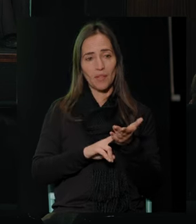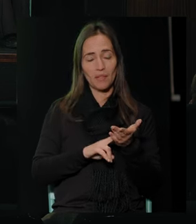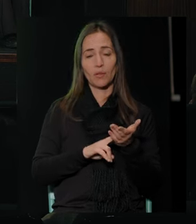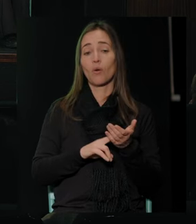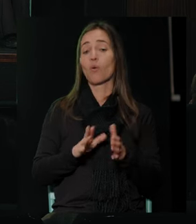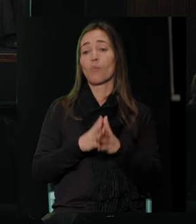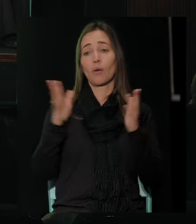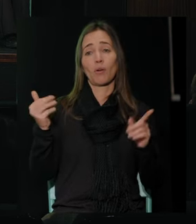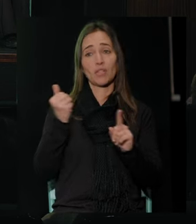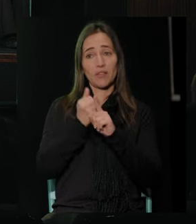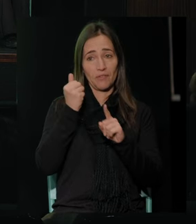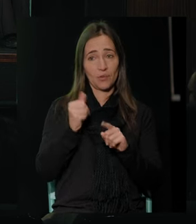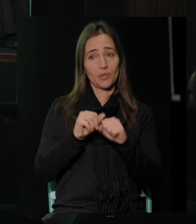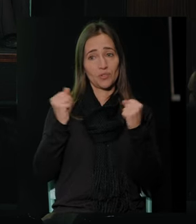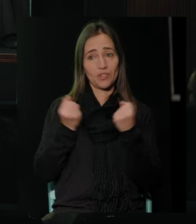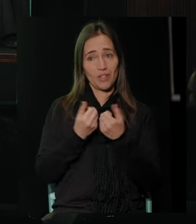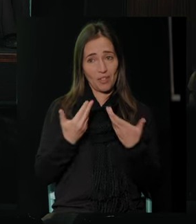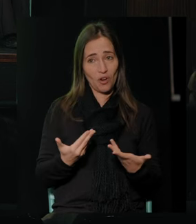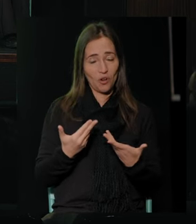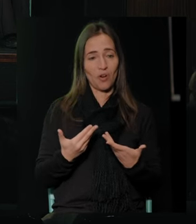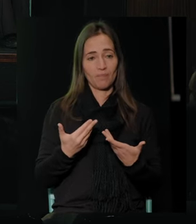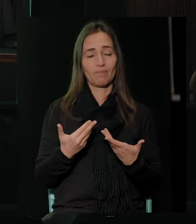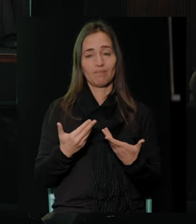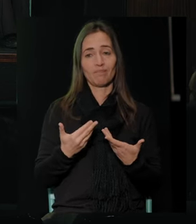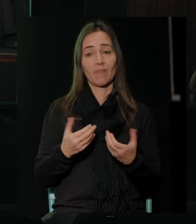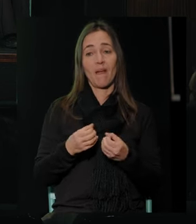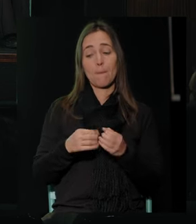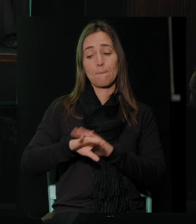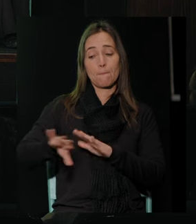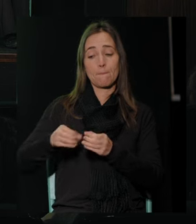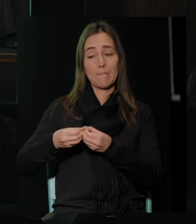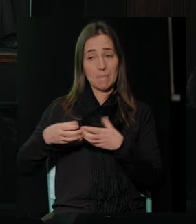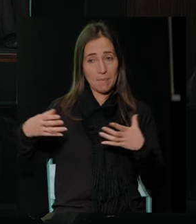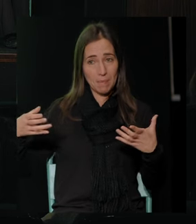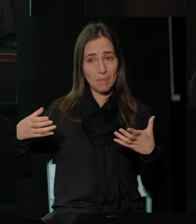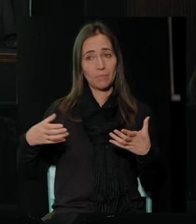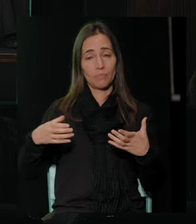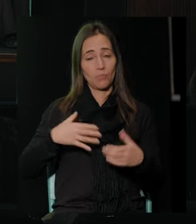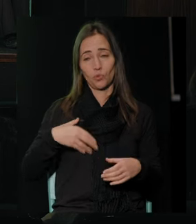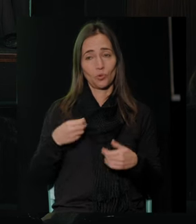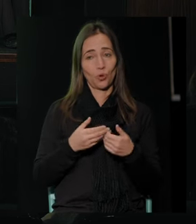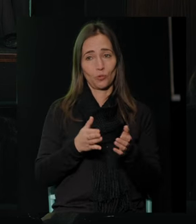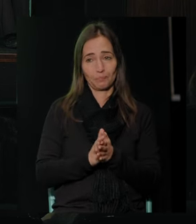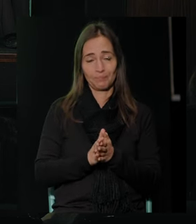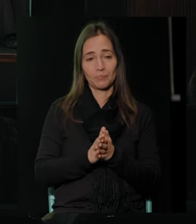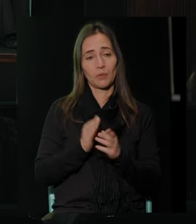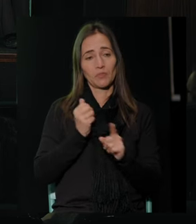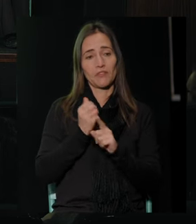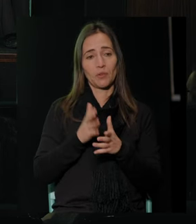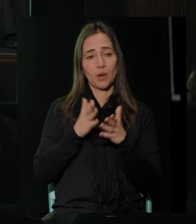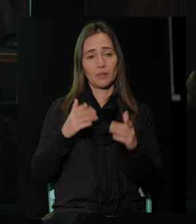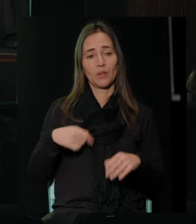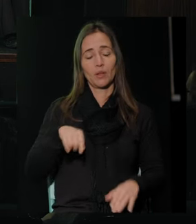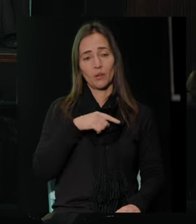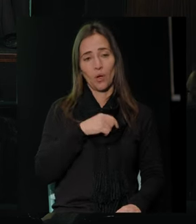dos maiores desafios das sociedades contemporâneas, é exatamente o crescimento das extremas-direitas por todo o mundo. Temos assistido a